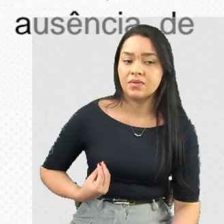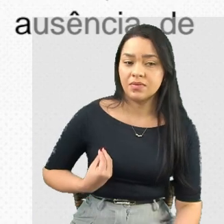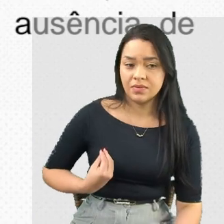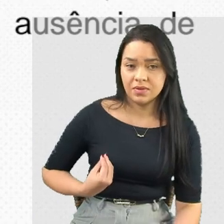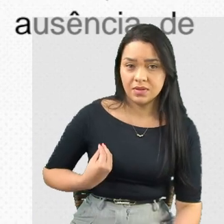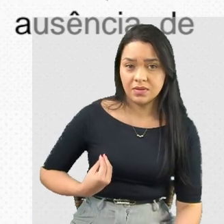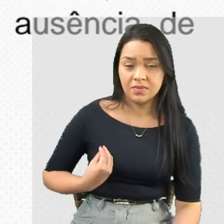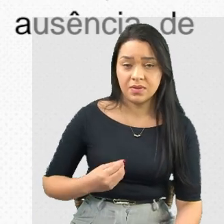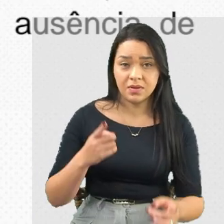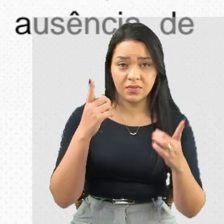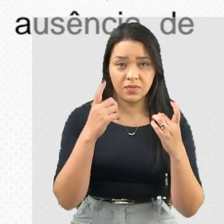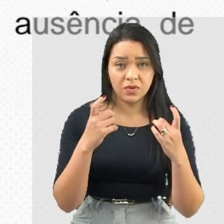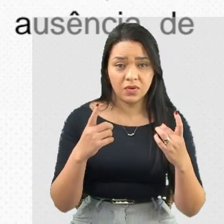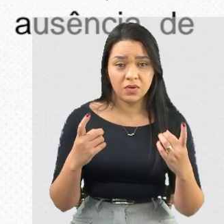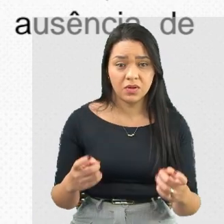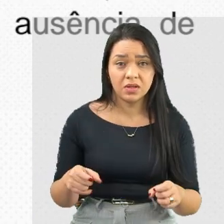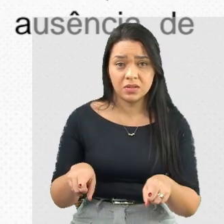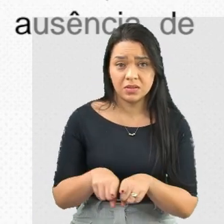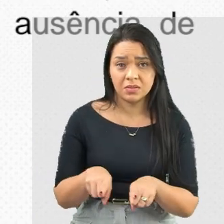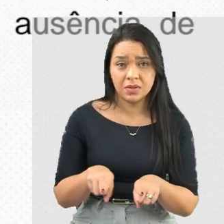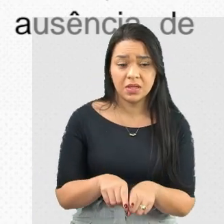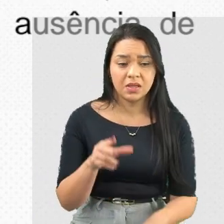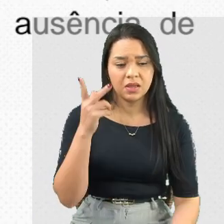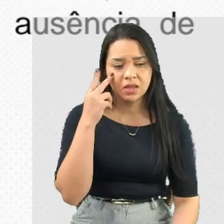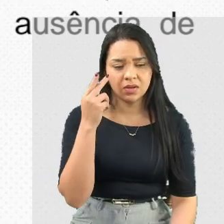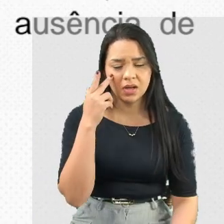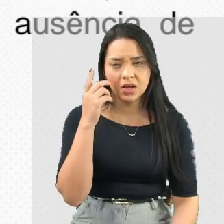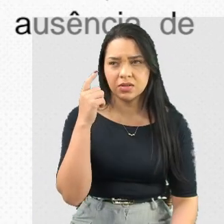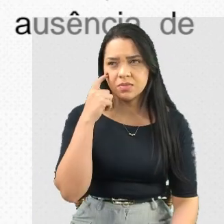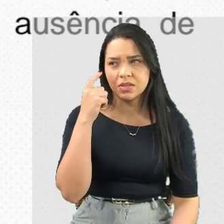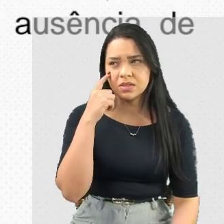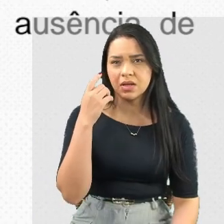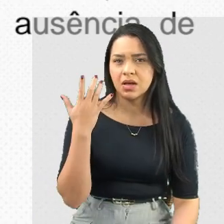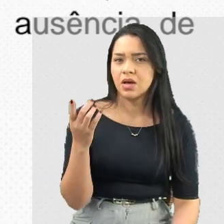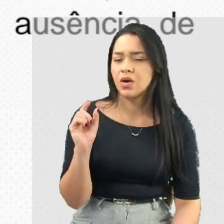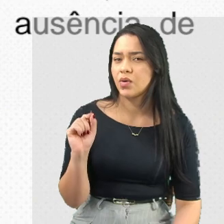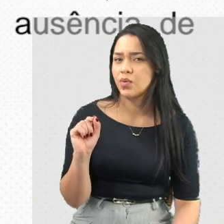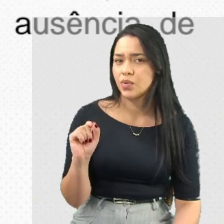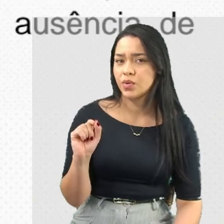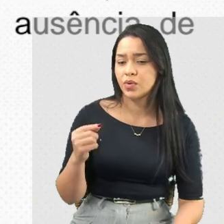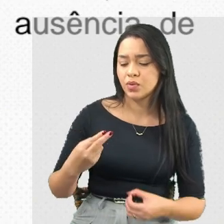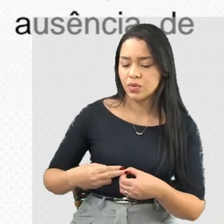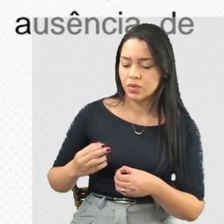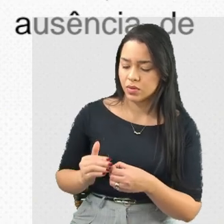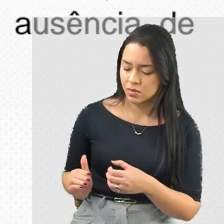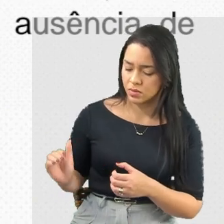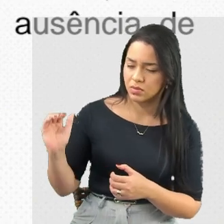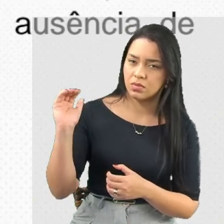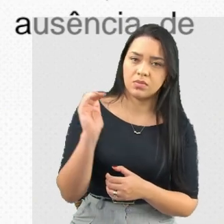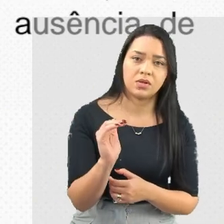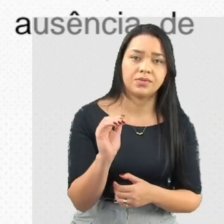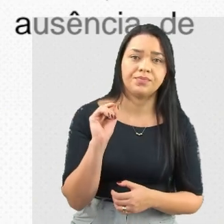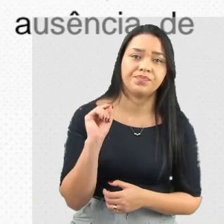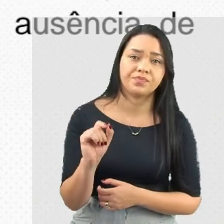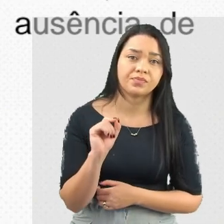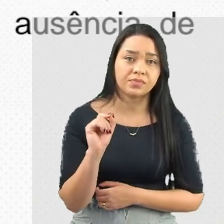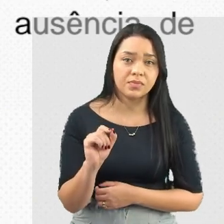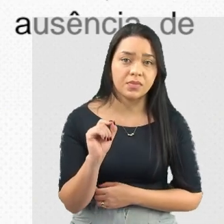altamente violenta, né, e naturalizada, de achar que colocar o lucro acima de tudo é normal, faz com